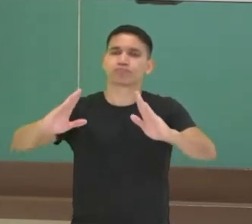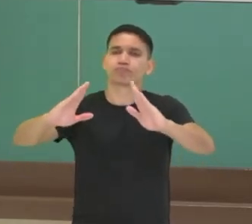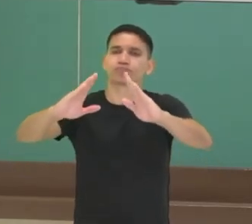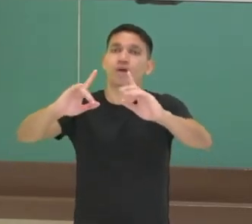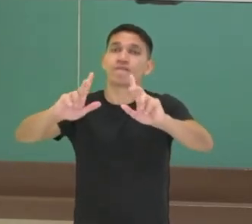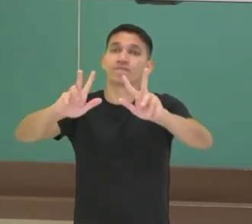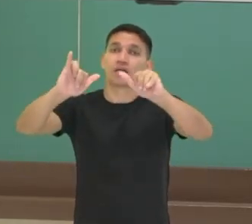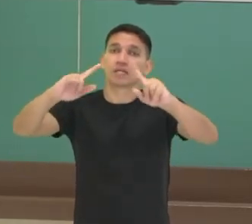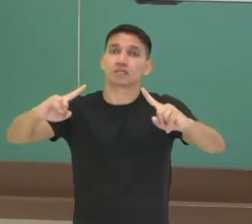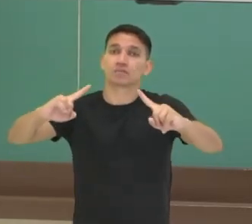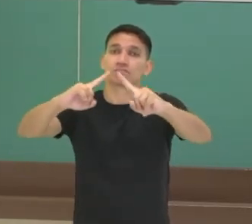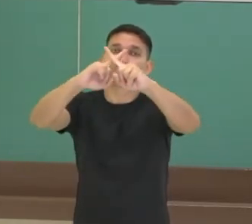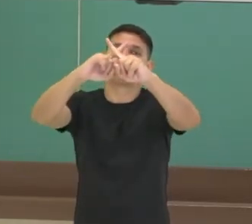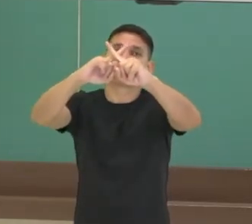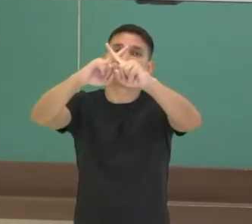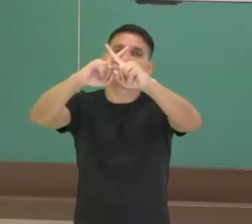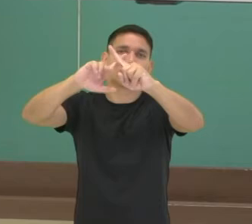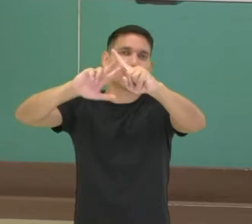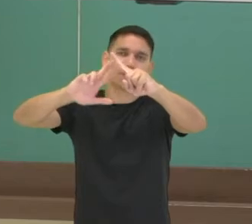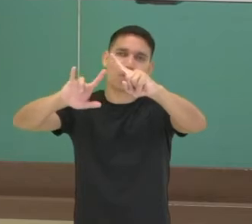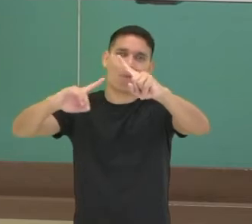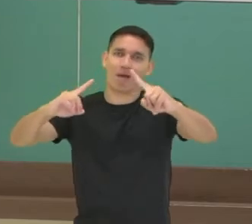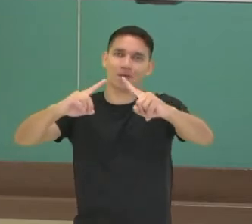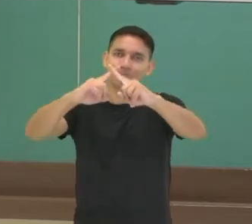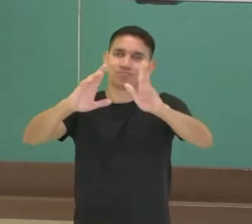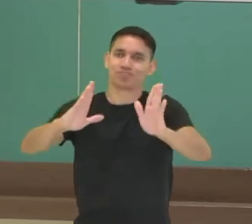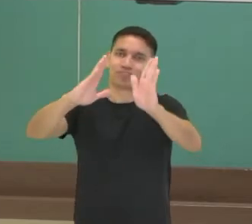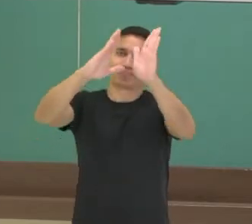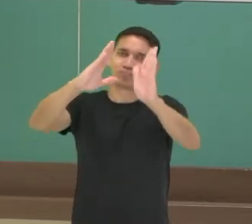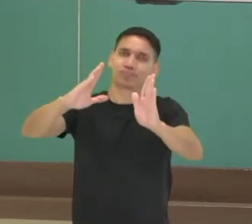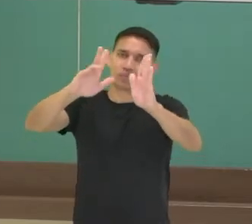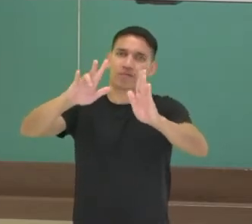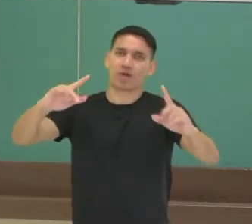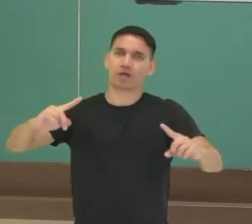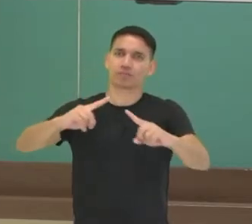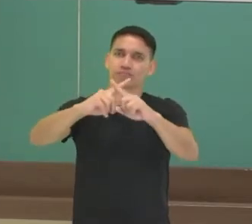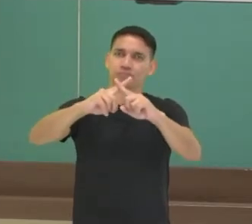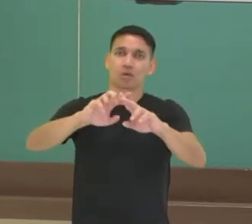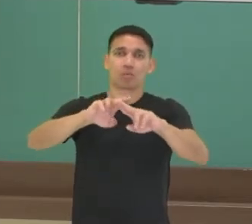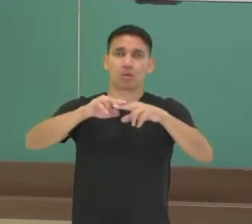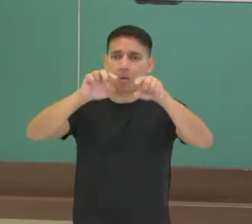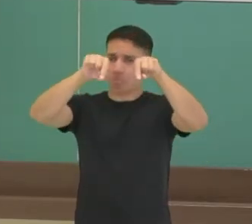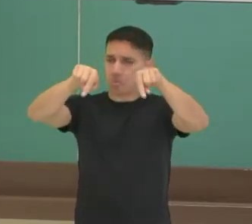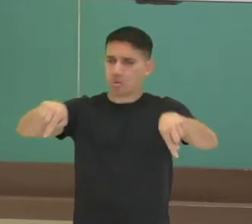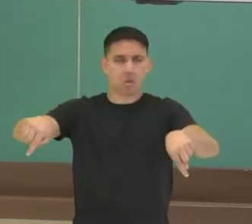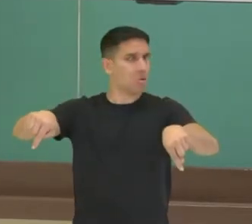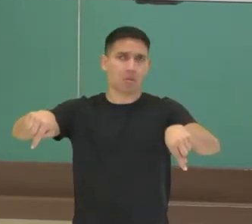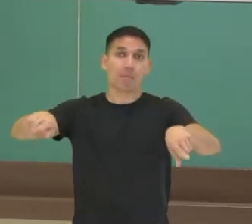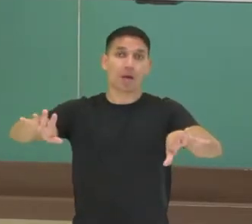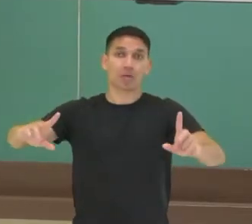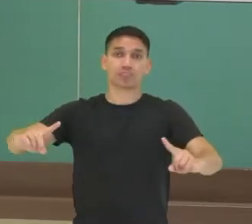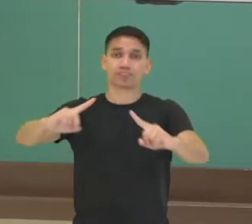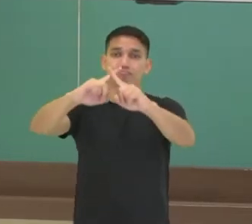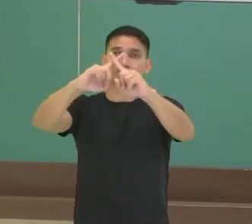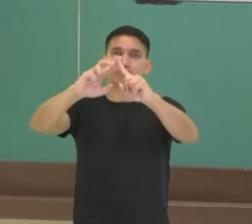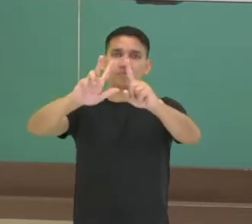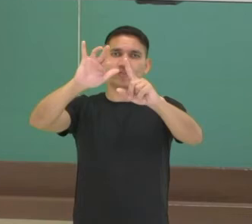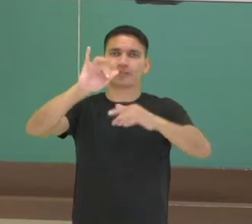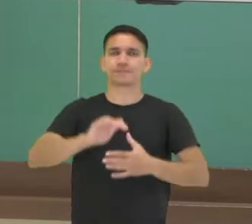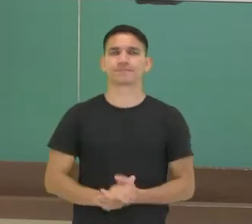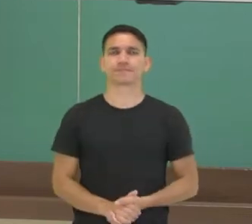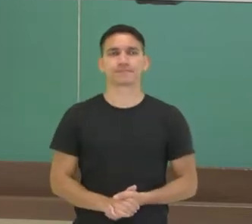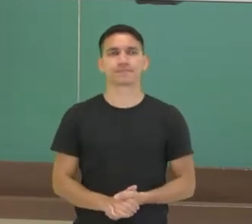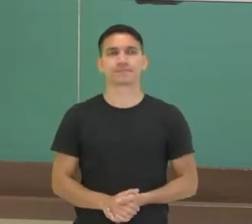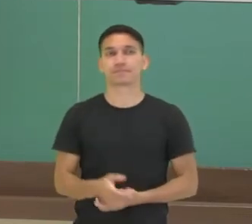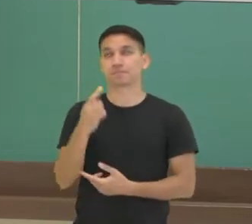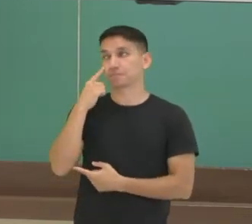quê? Eu tenho lados que se cruzam lá em cima. Para baixo não, mas para cima sim. Certo?